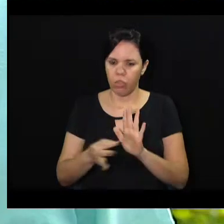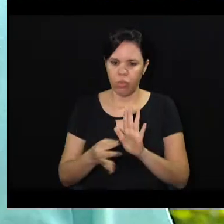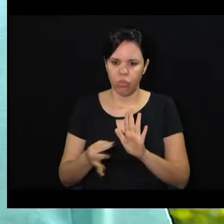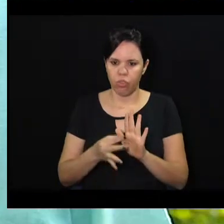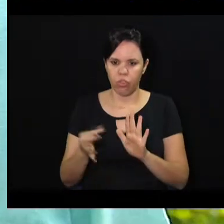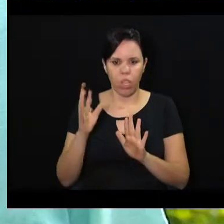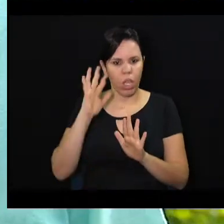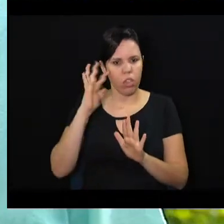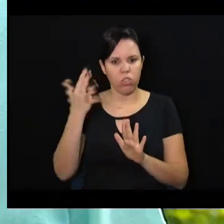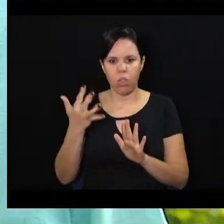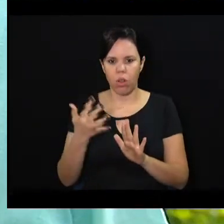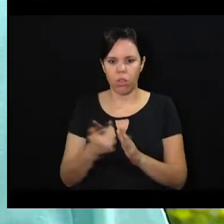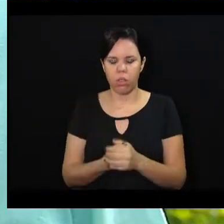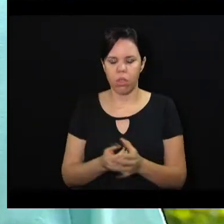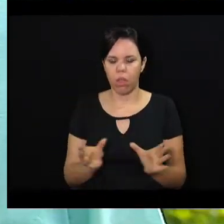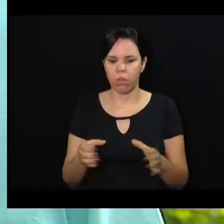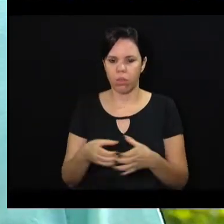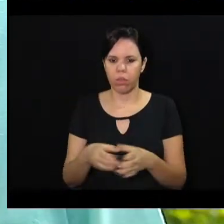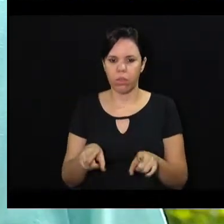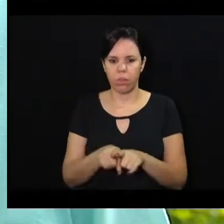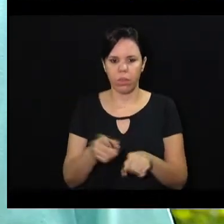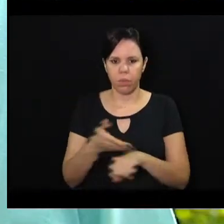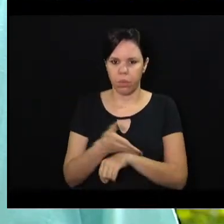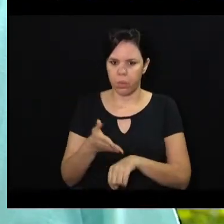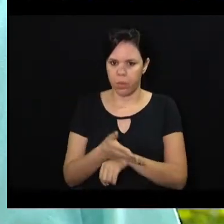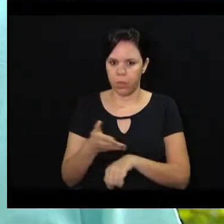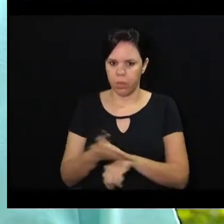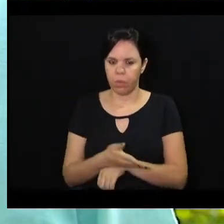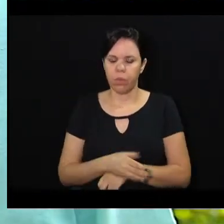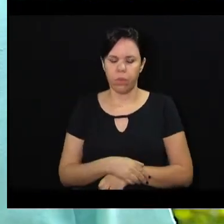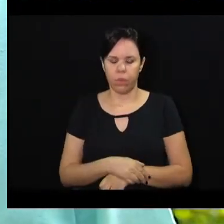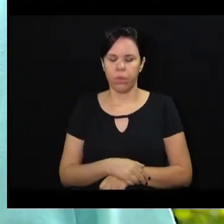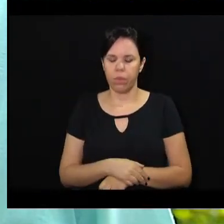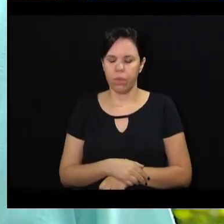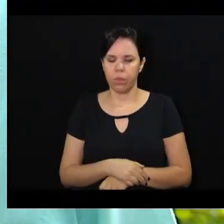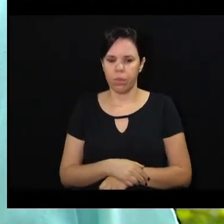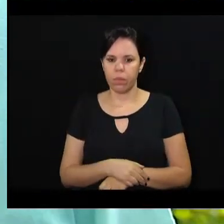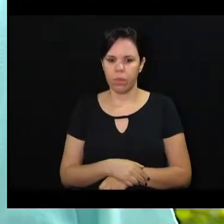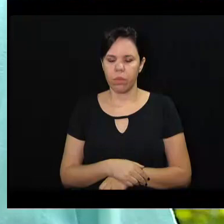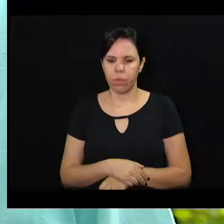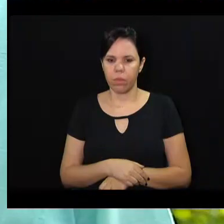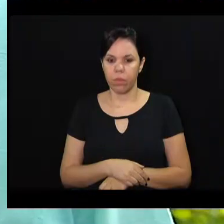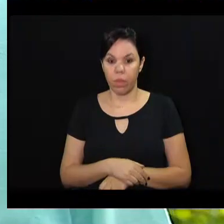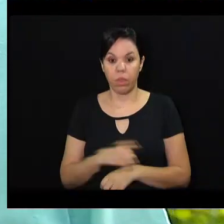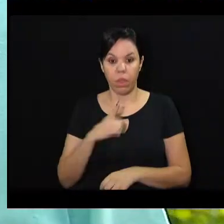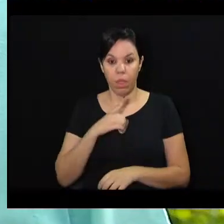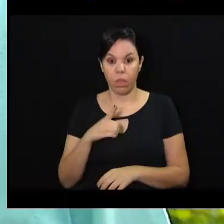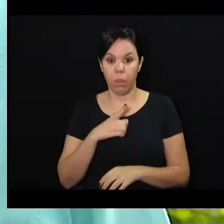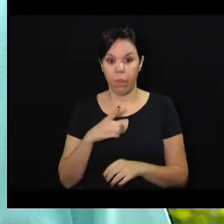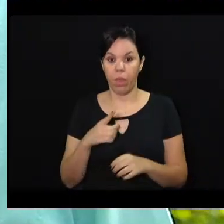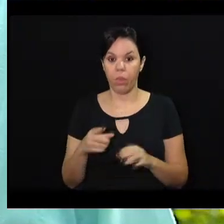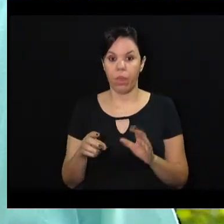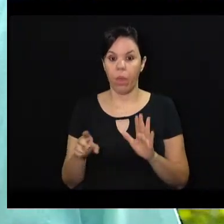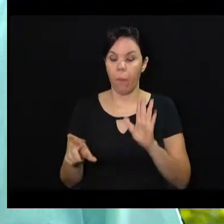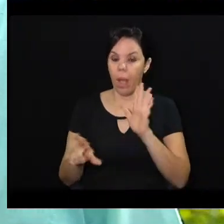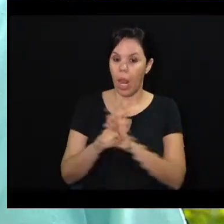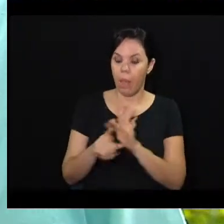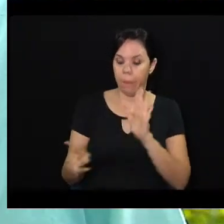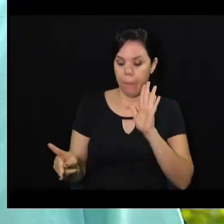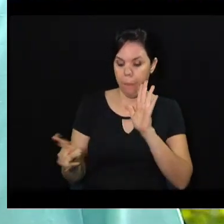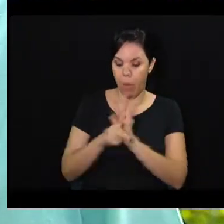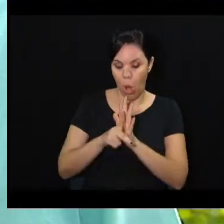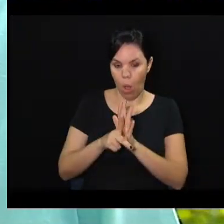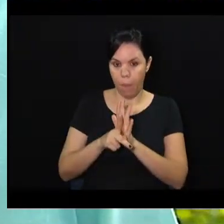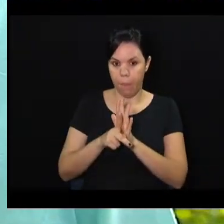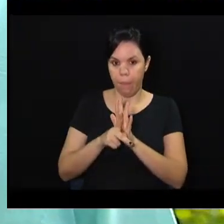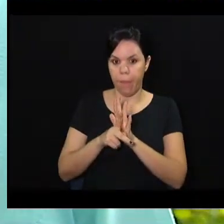soluções. Inclusive, o Conselho participou efetivamente da produção do Estatuto dos Animais, que é uma grande lei que foi criada